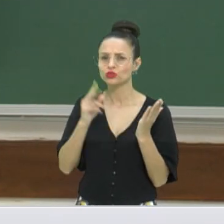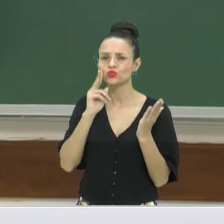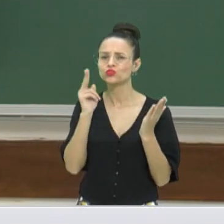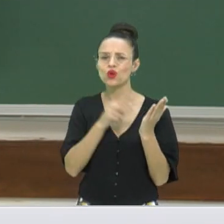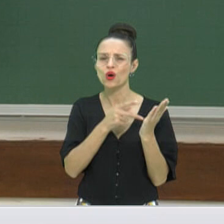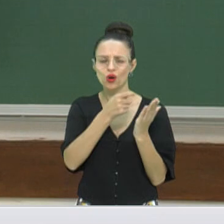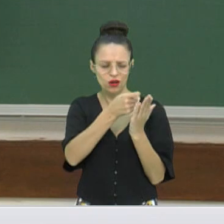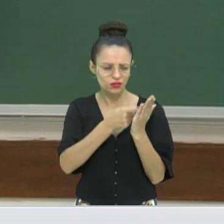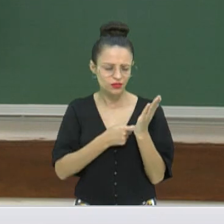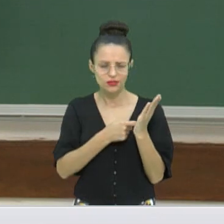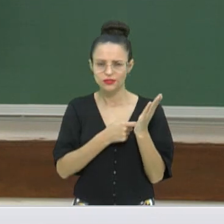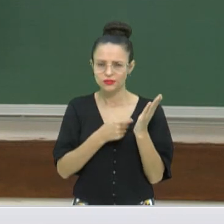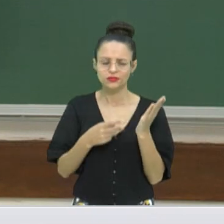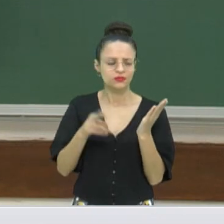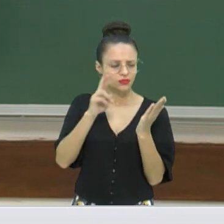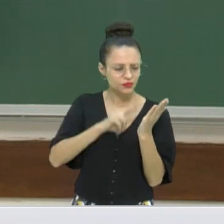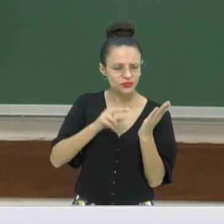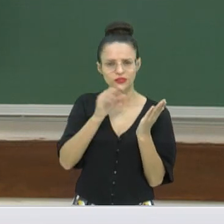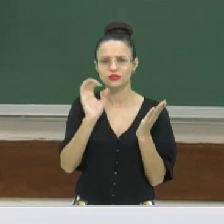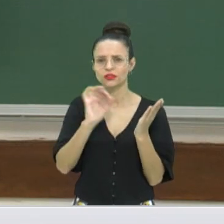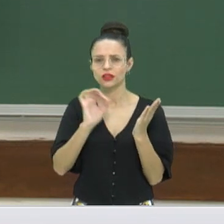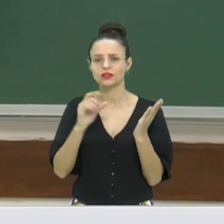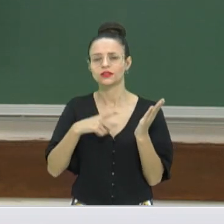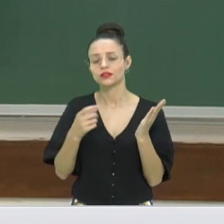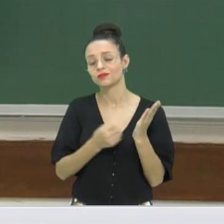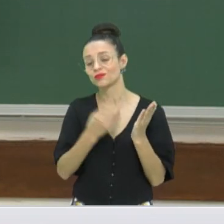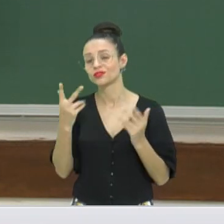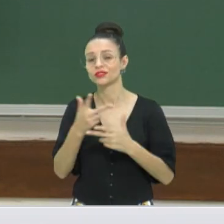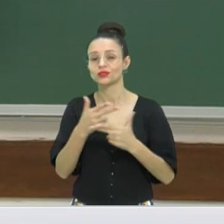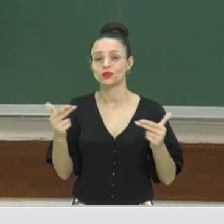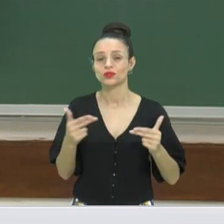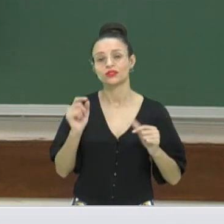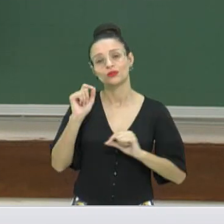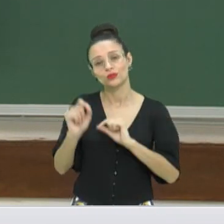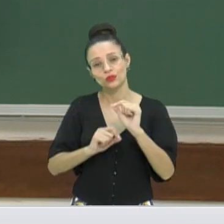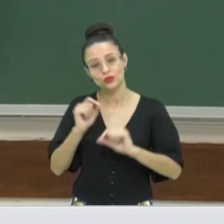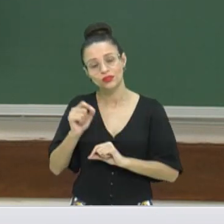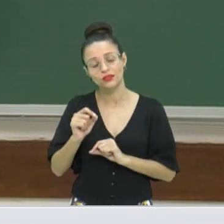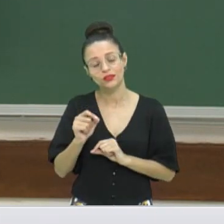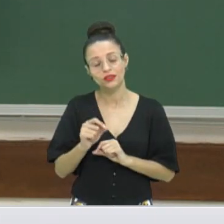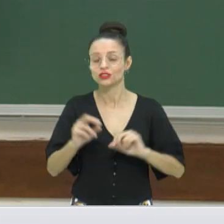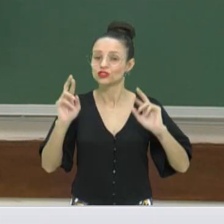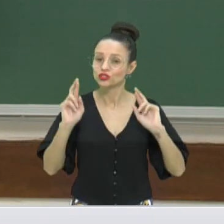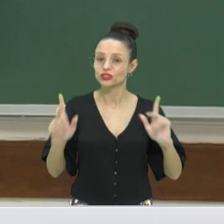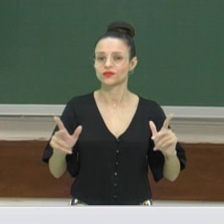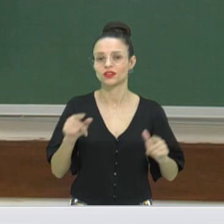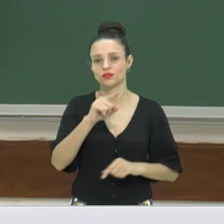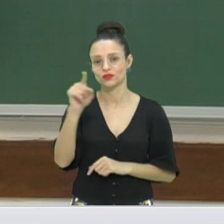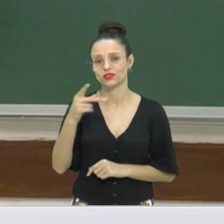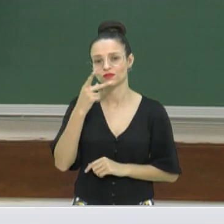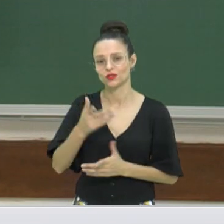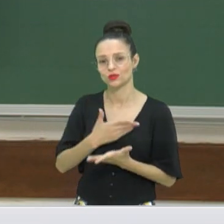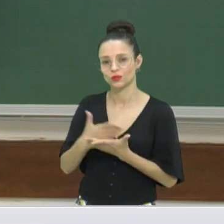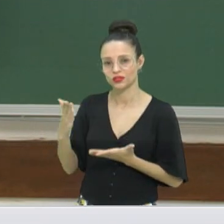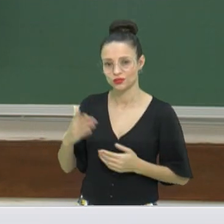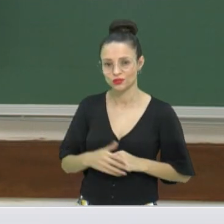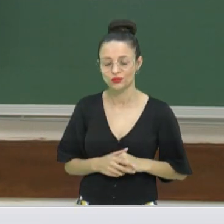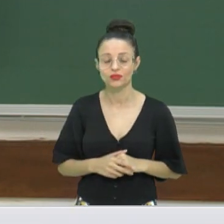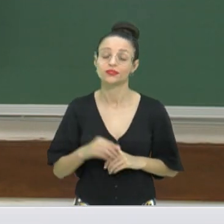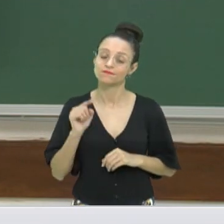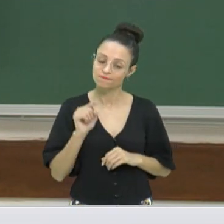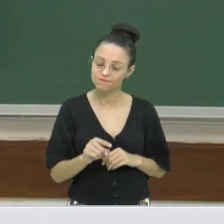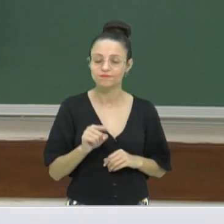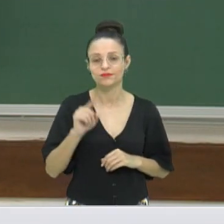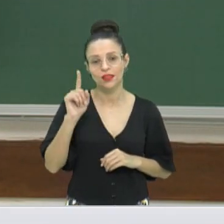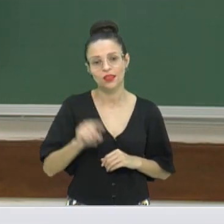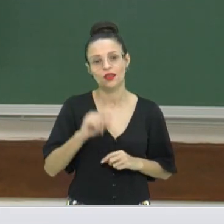olha, não volta a olhar com um olhar atento, que tem muitas coisas que são diferentes daquilo que você disse no início. E aí